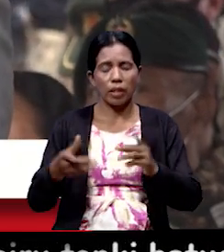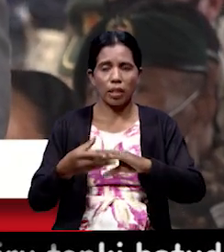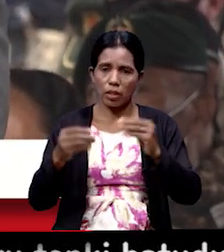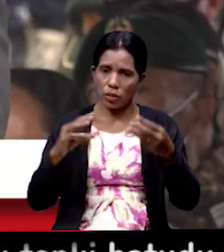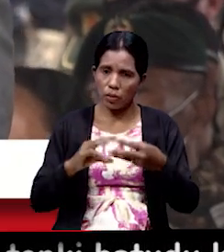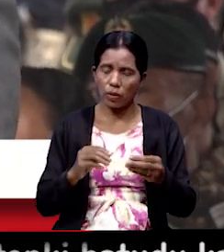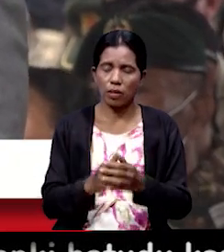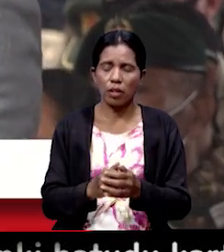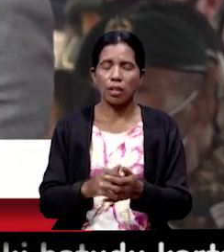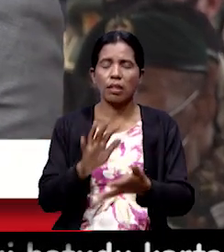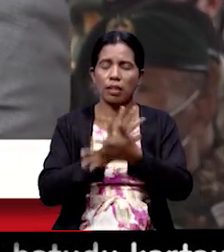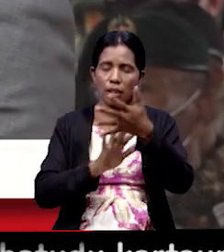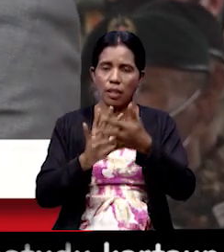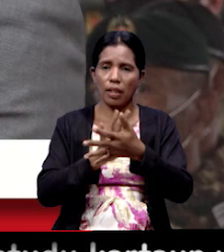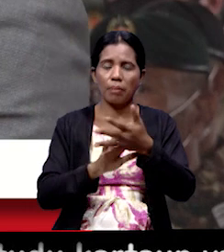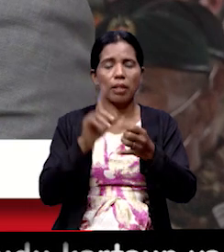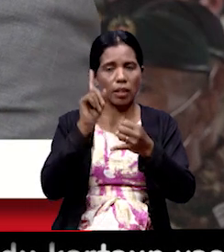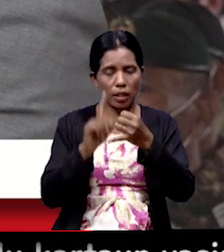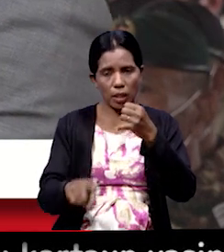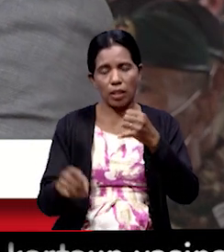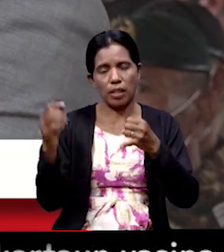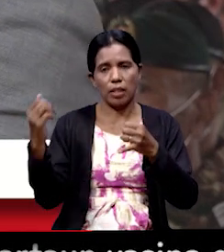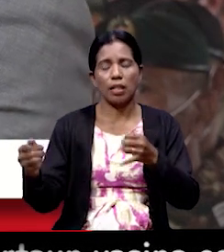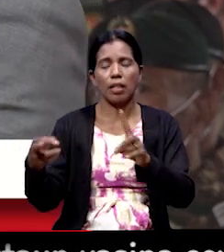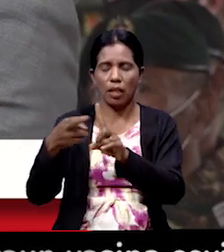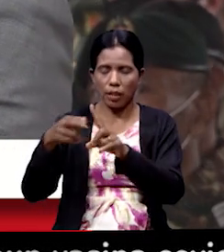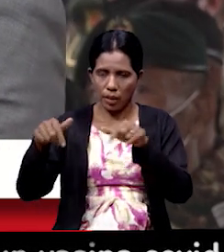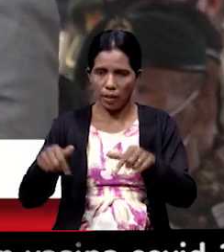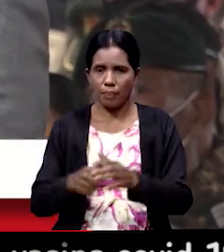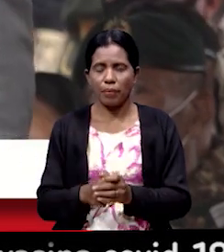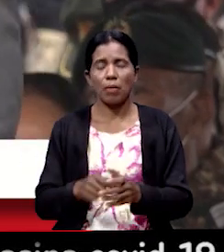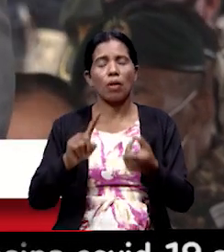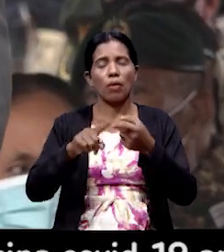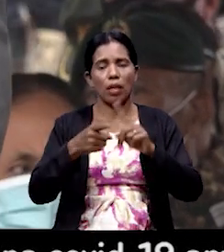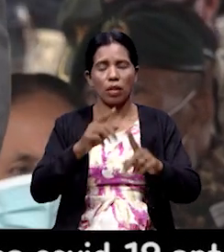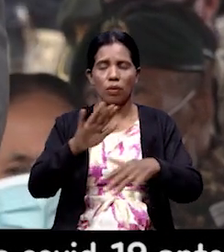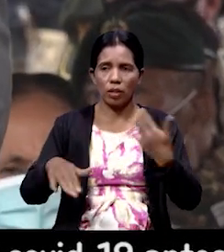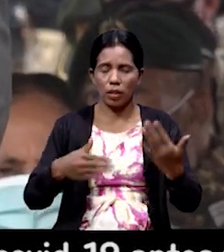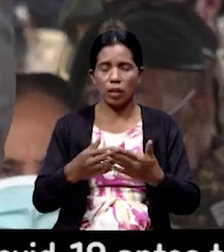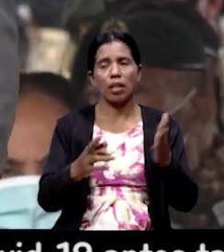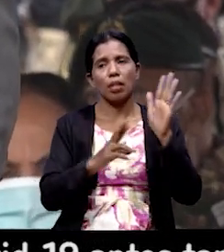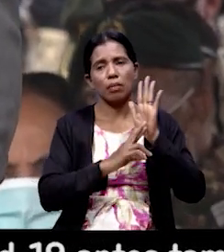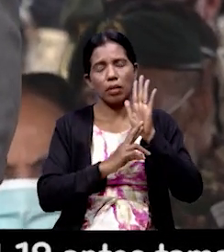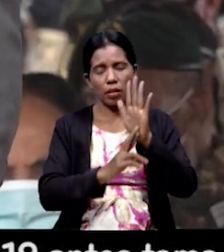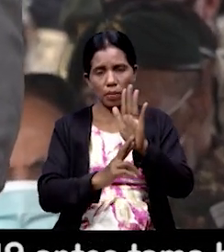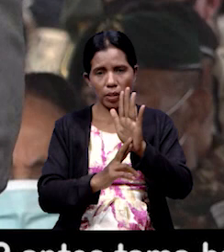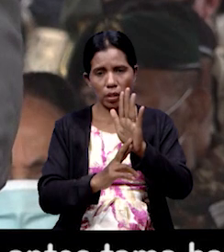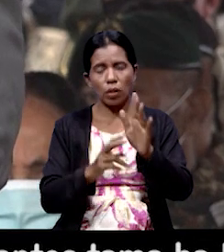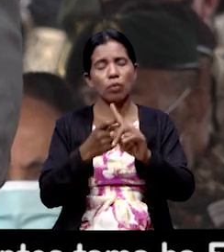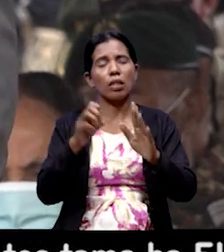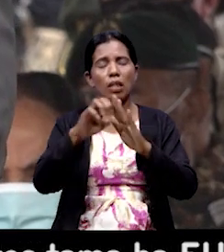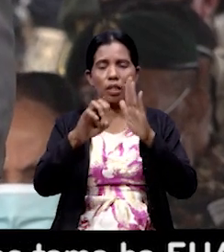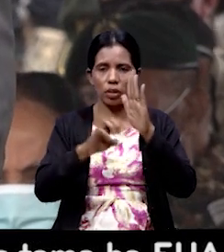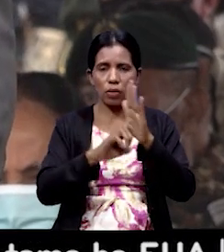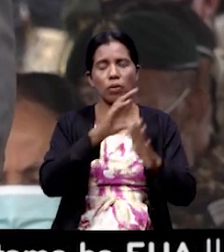cerimônia ikus ia jardim dos heróis irané. Bamalo nobelo Sirahutu representantes da instituição Estado